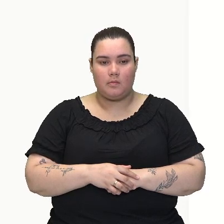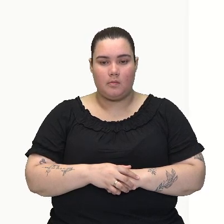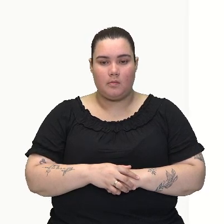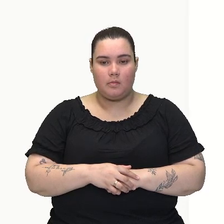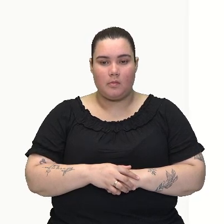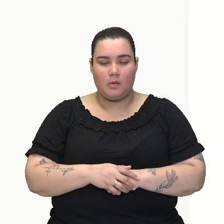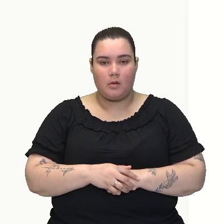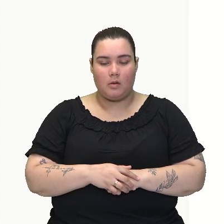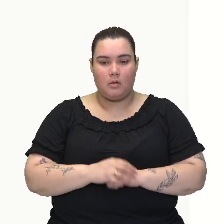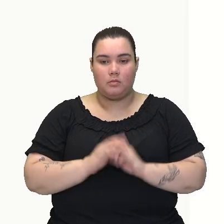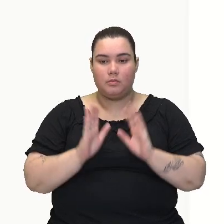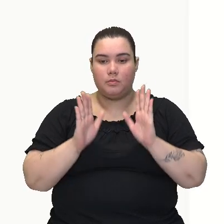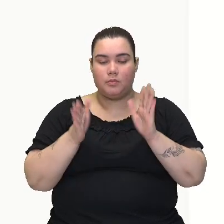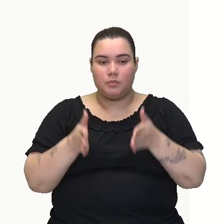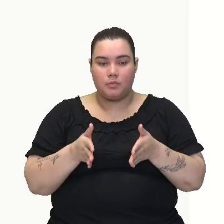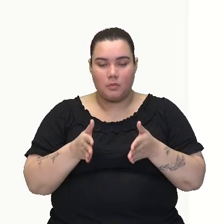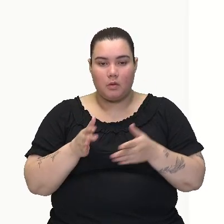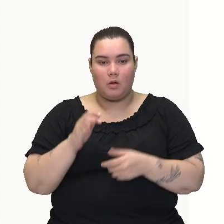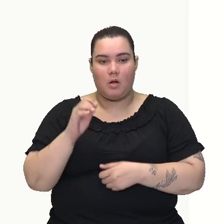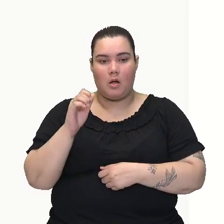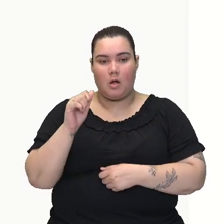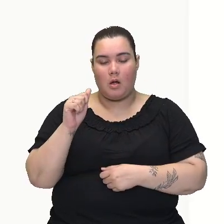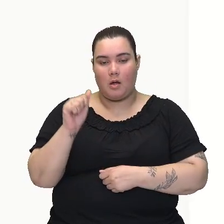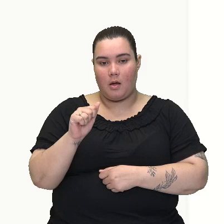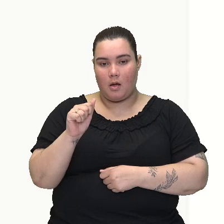já fizemos aqui a A e a B.